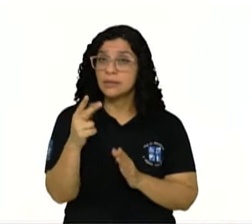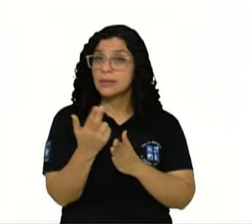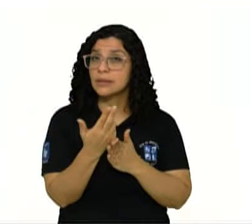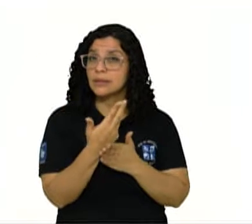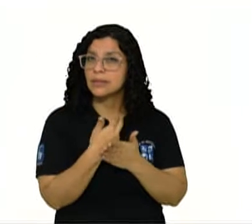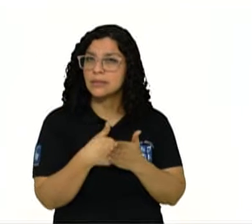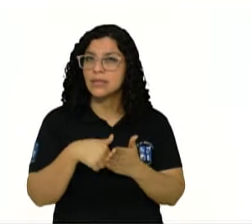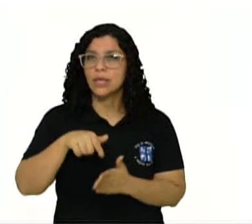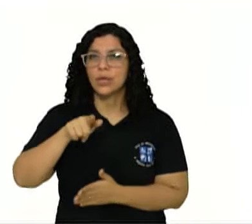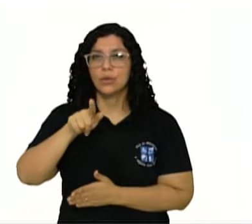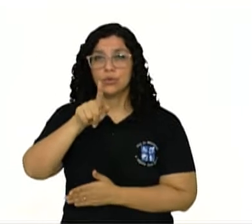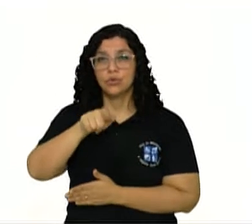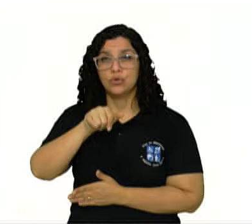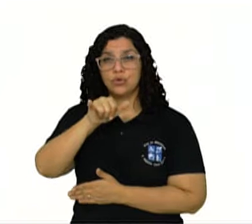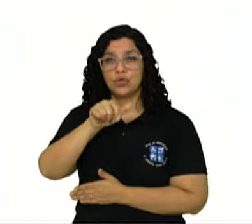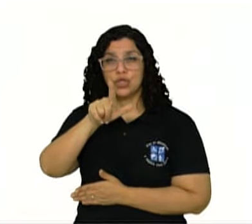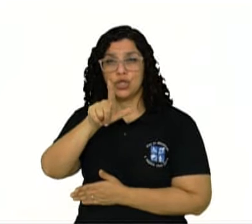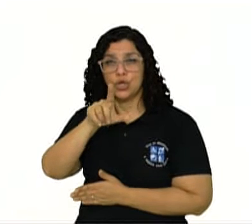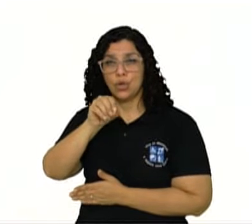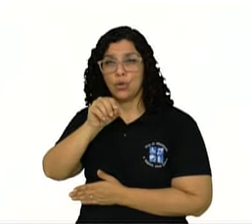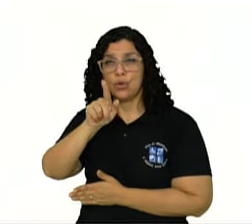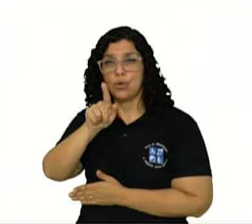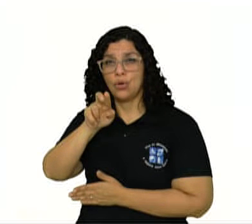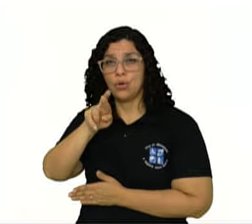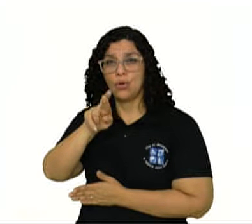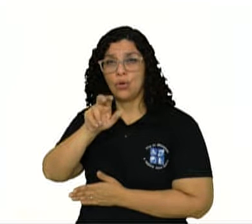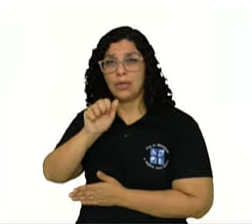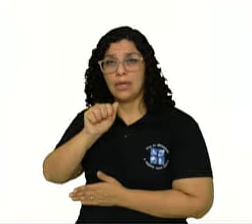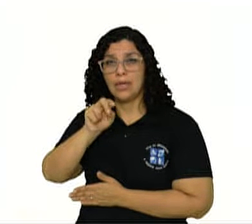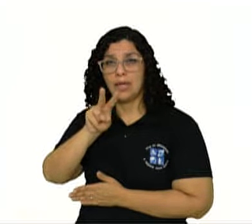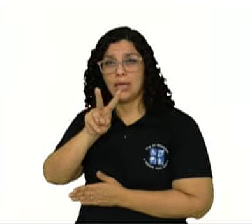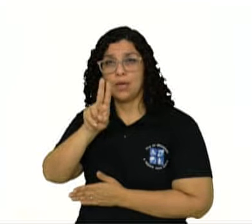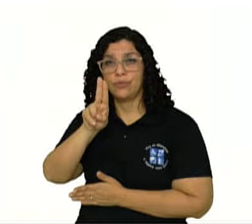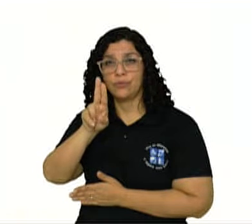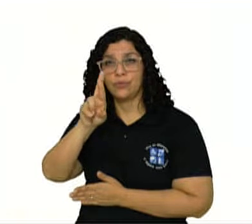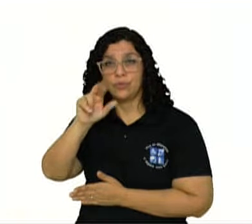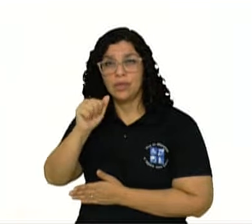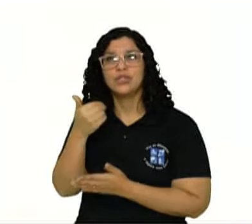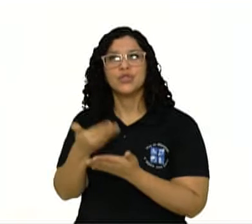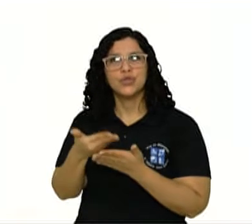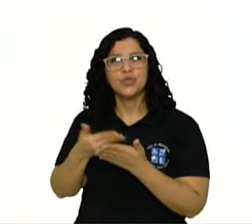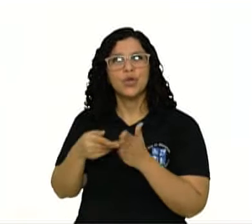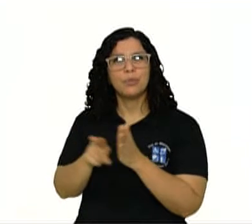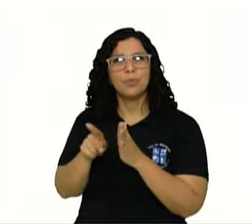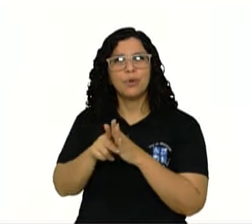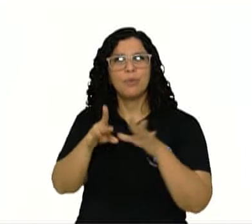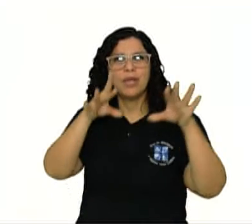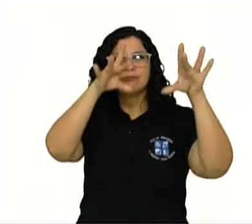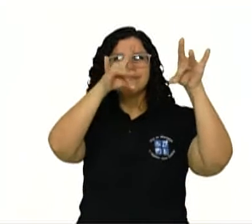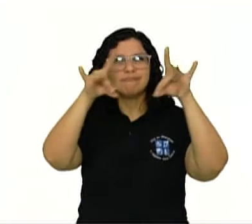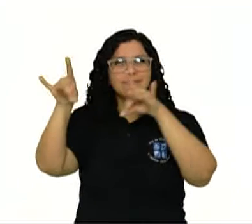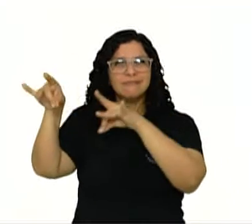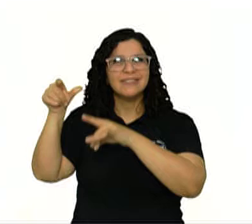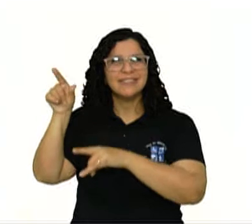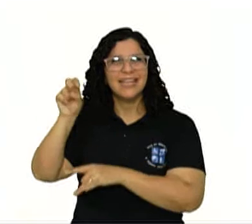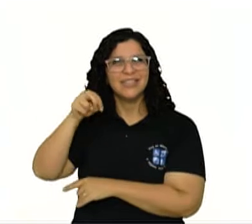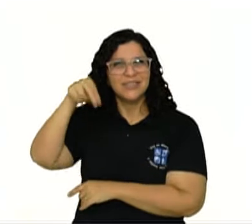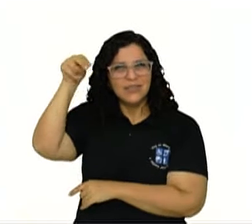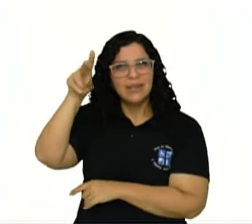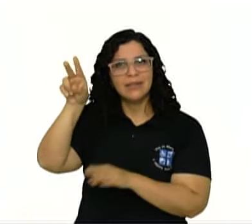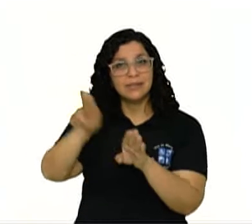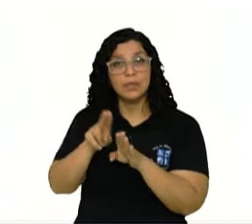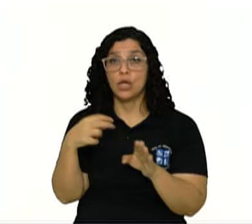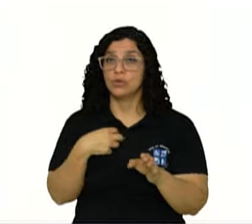nós vimos na xilogravura do Nordeste, da literatura de cordel em algumas aulas passadas, ela é uma forma de você fazer